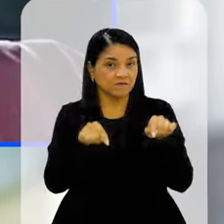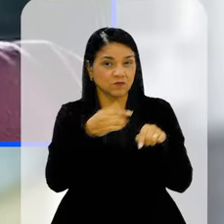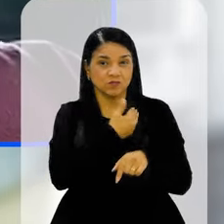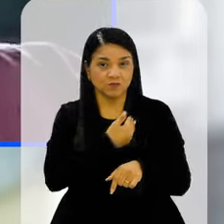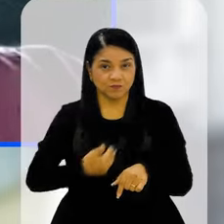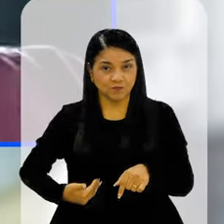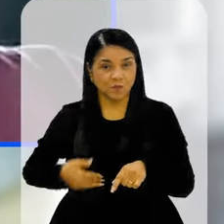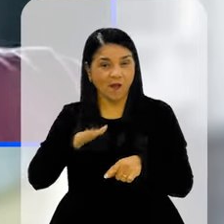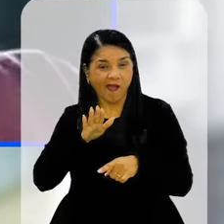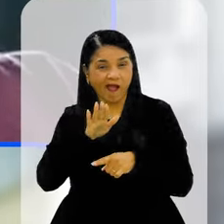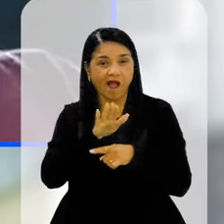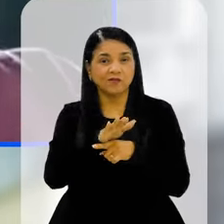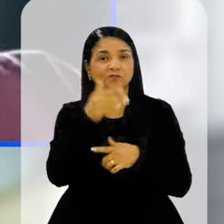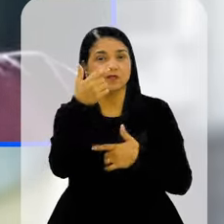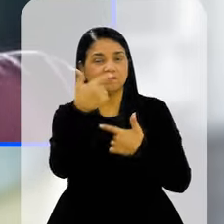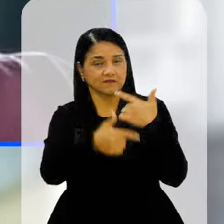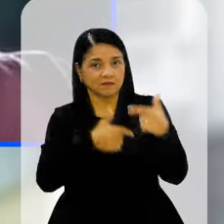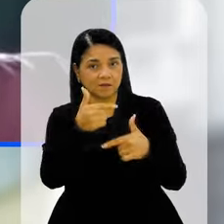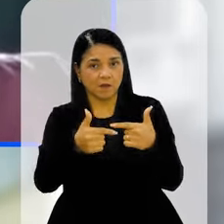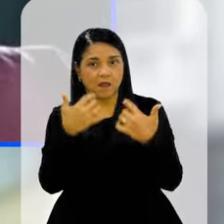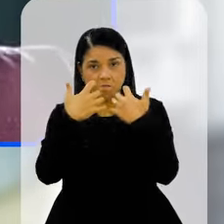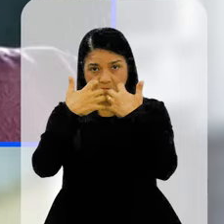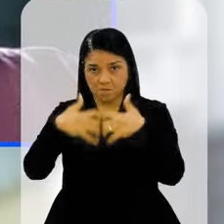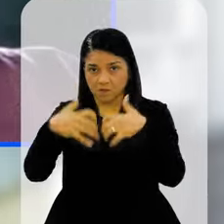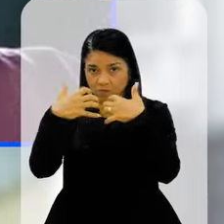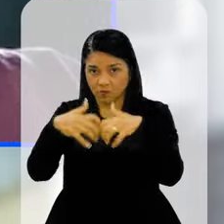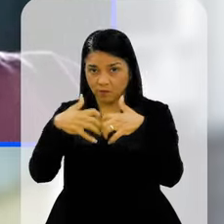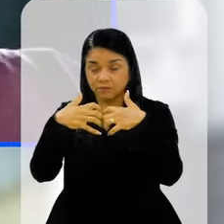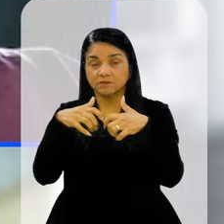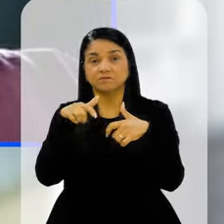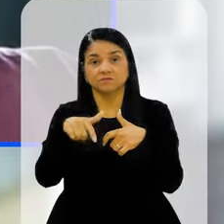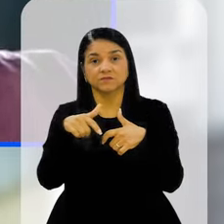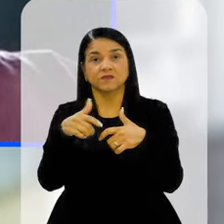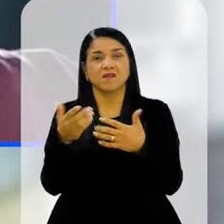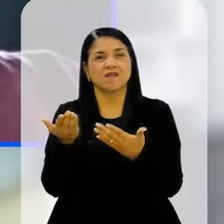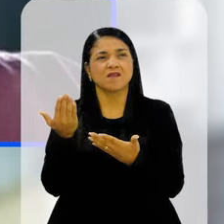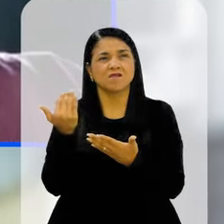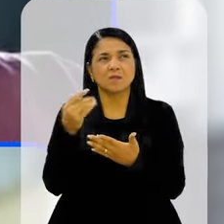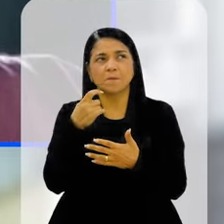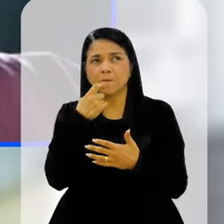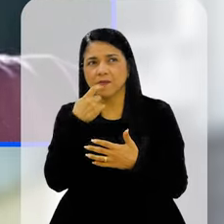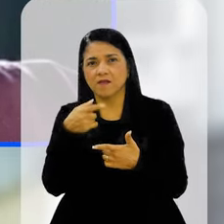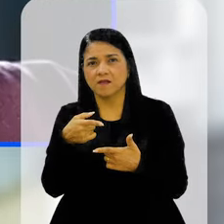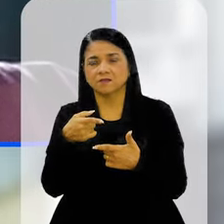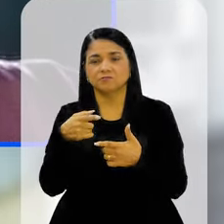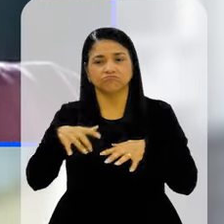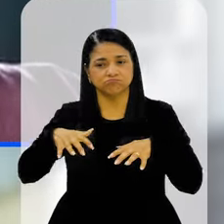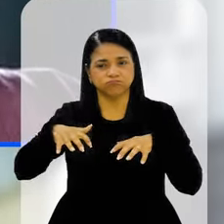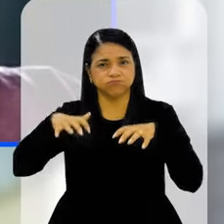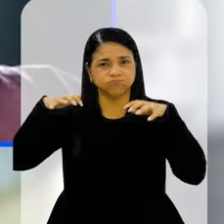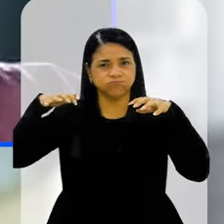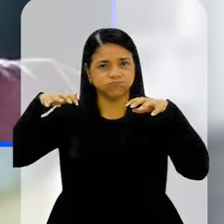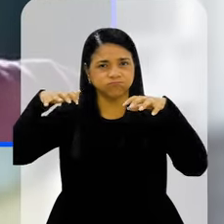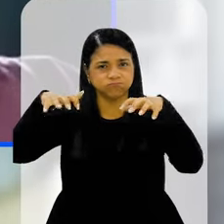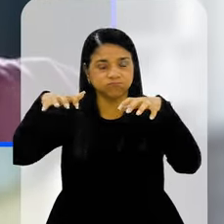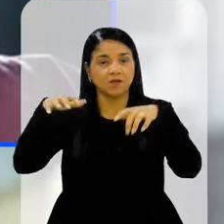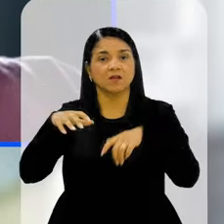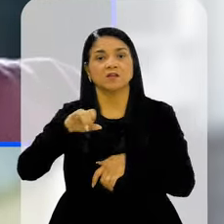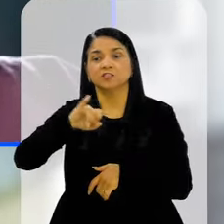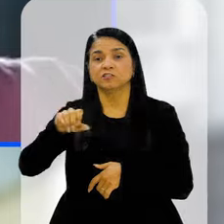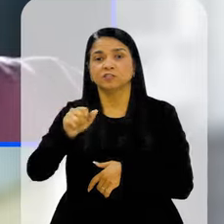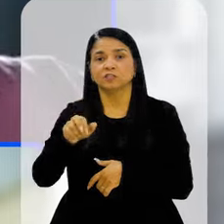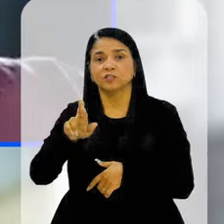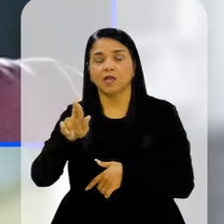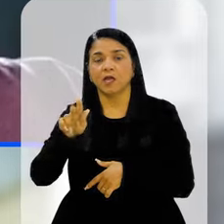alguns servidores para trabalhar lá em Petrópolis. E, recentemente, a gente teve essas enchentes